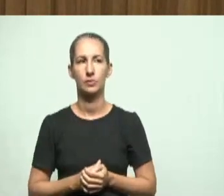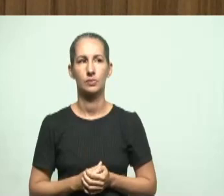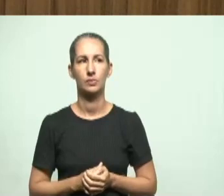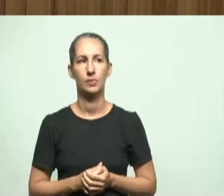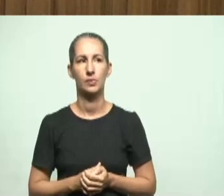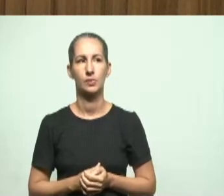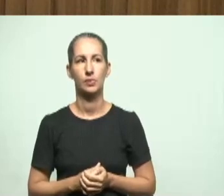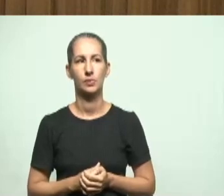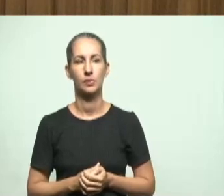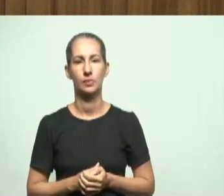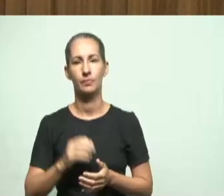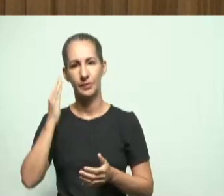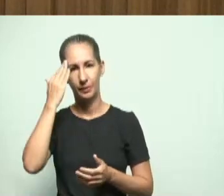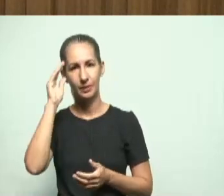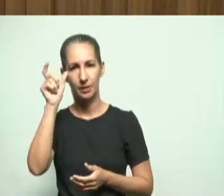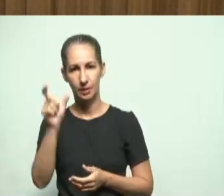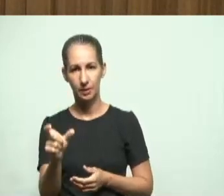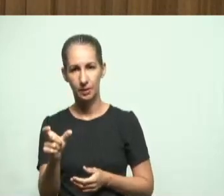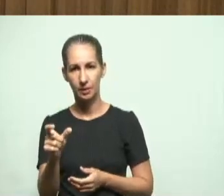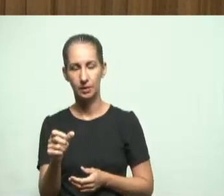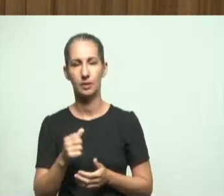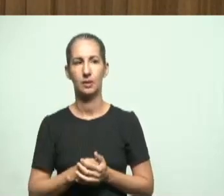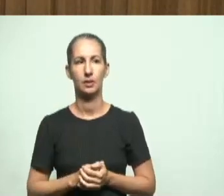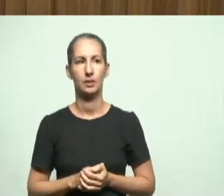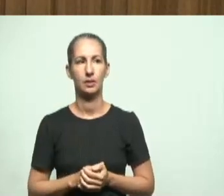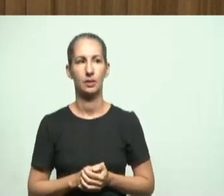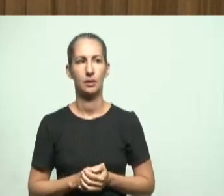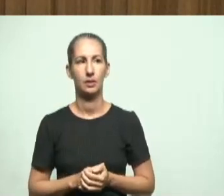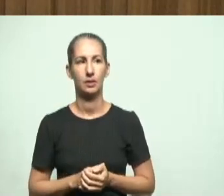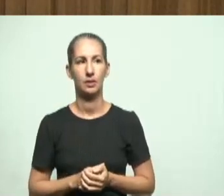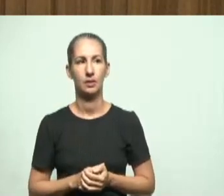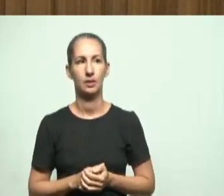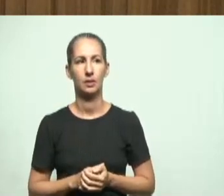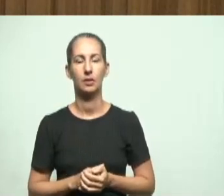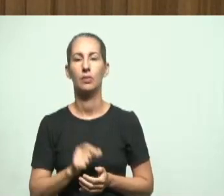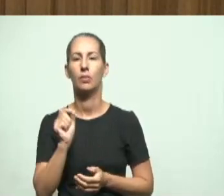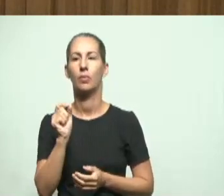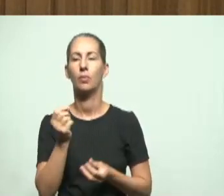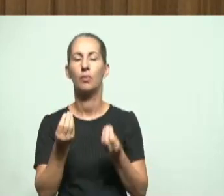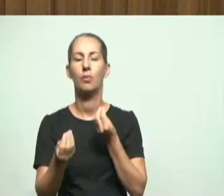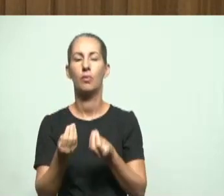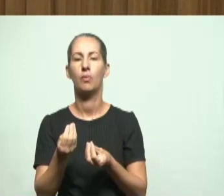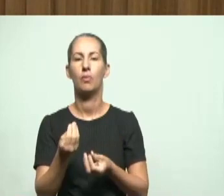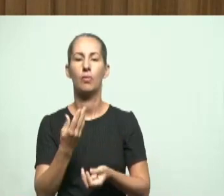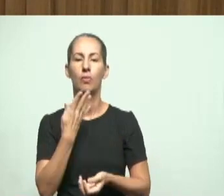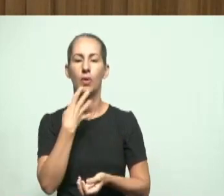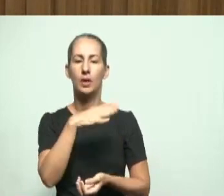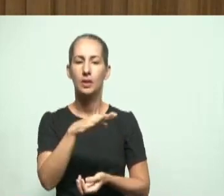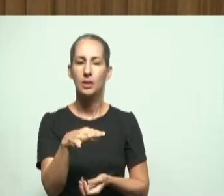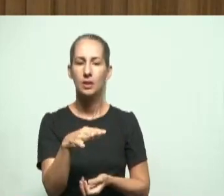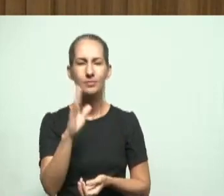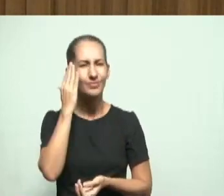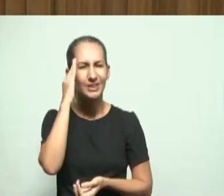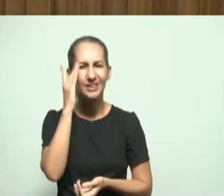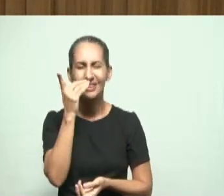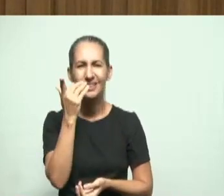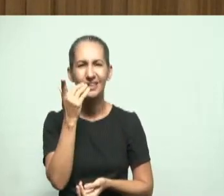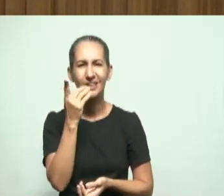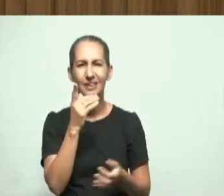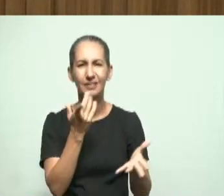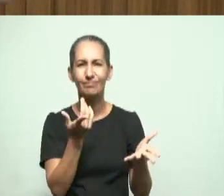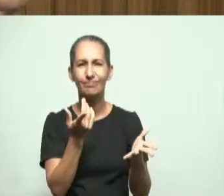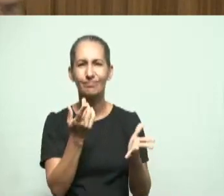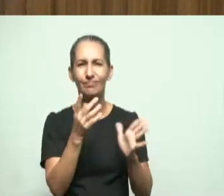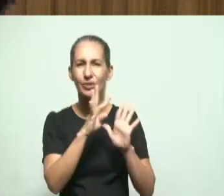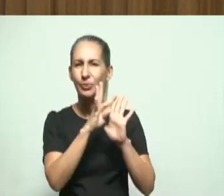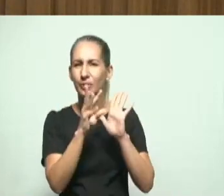pai, às vezes, não entende, e o professor também não entende, a professora, por que uma criança não assimila os conteúdos. E